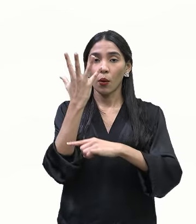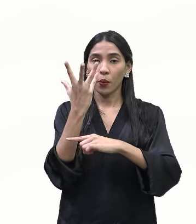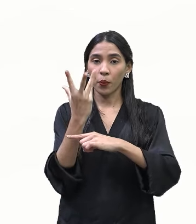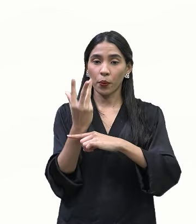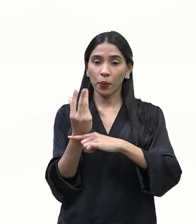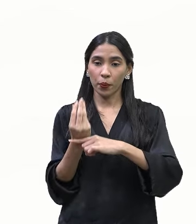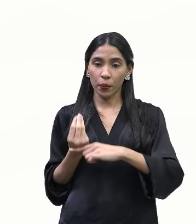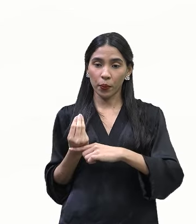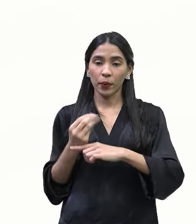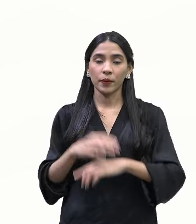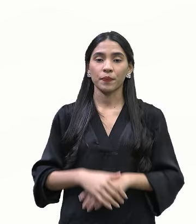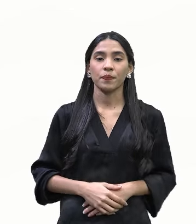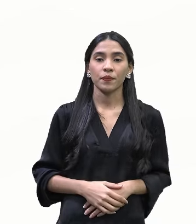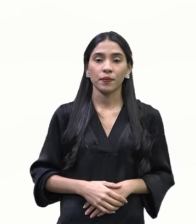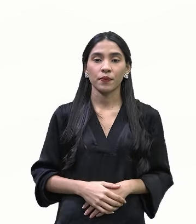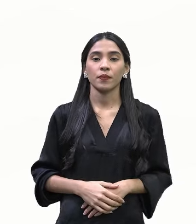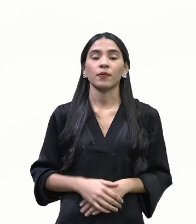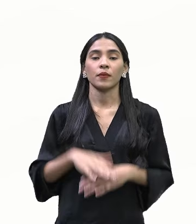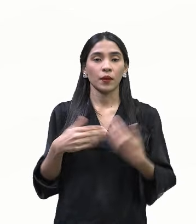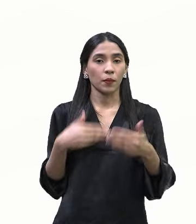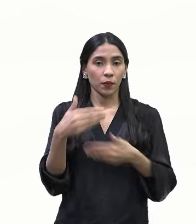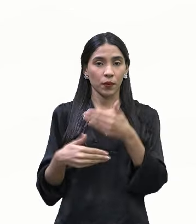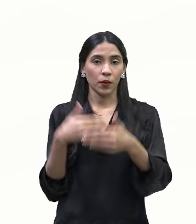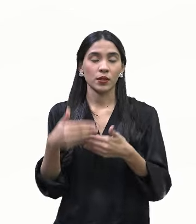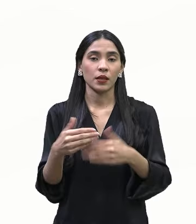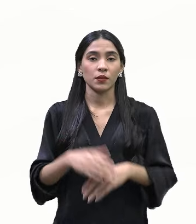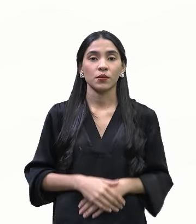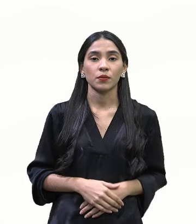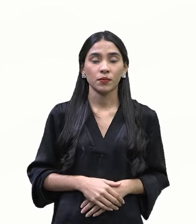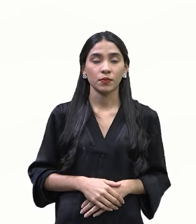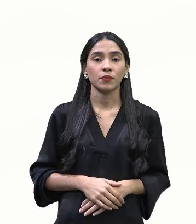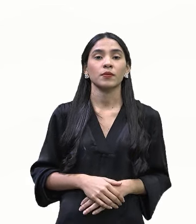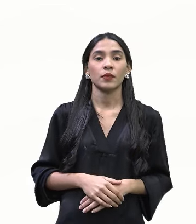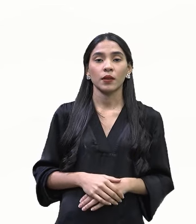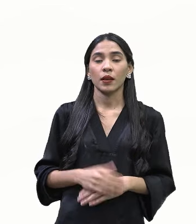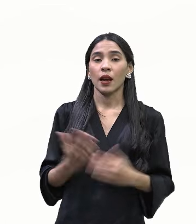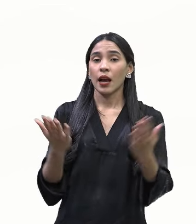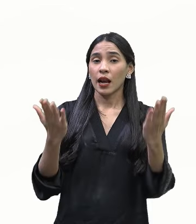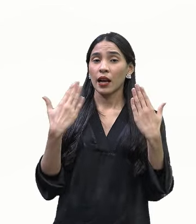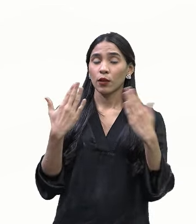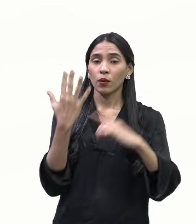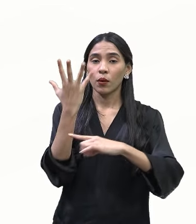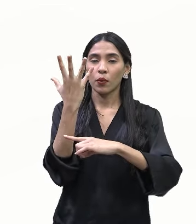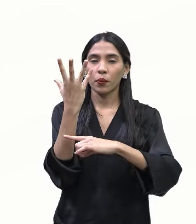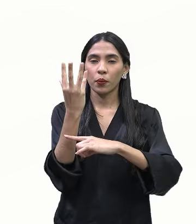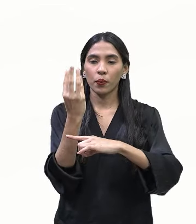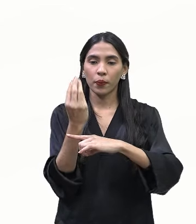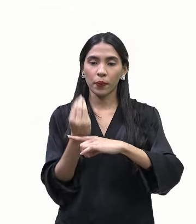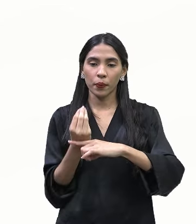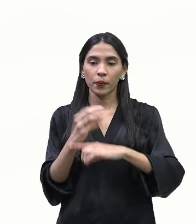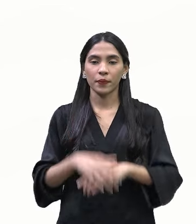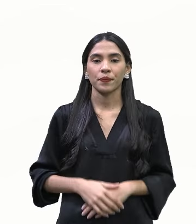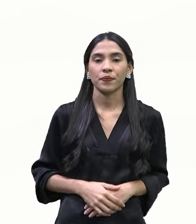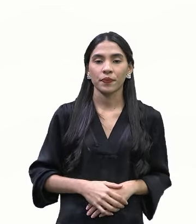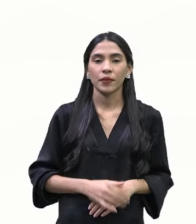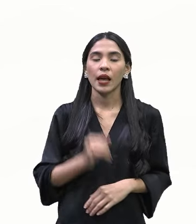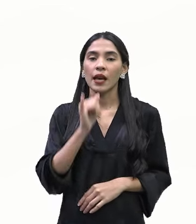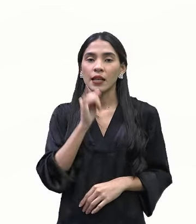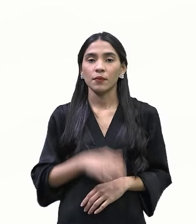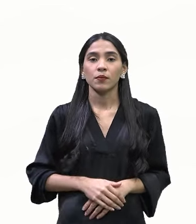Dentro. Então, processos endotérmicos que absorvem calor, o que está acontecendo aqui? Quando a gente fala